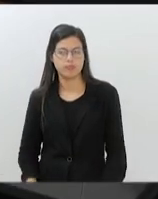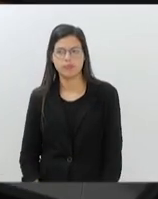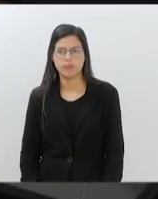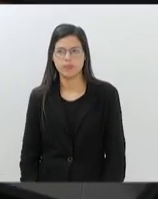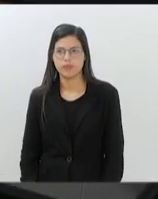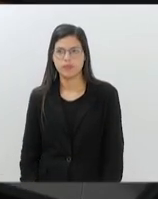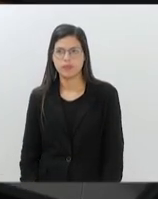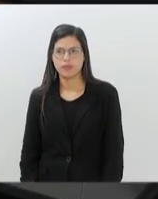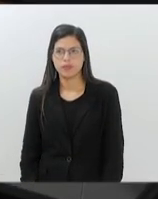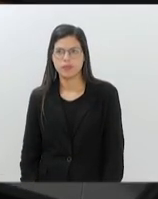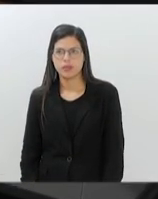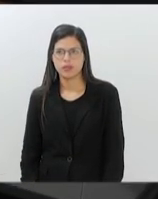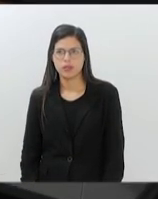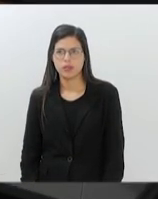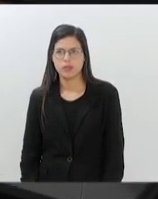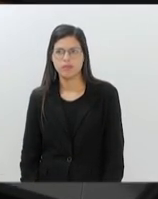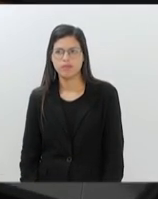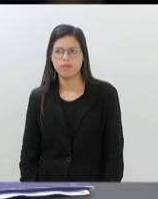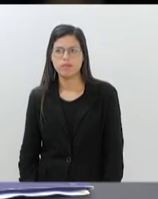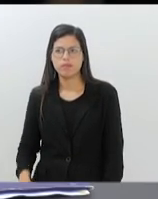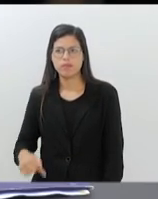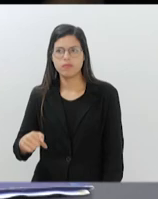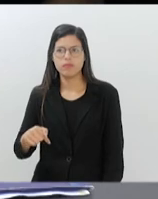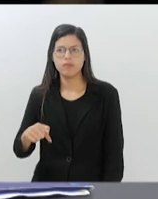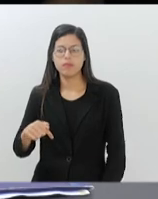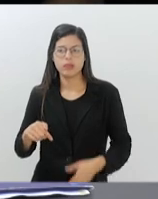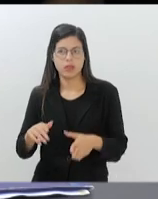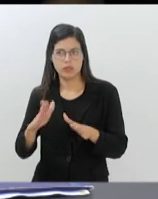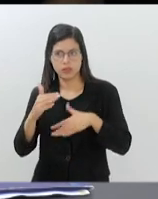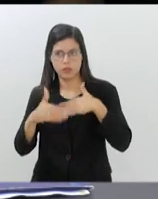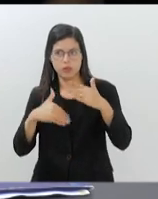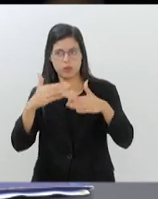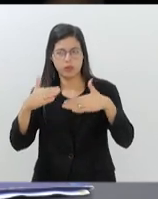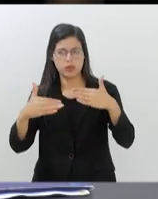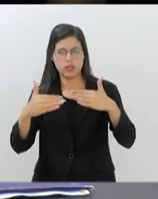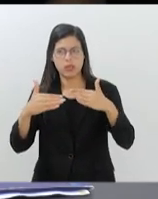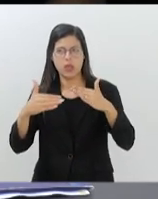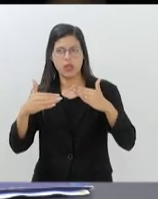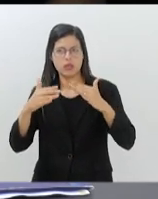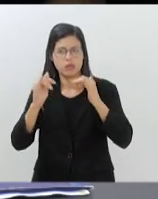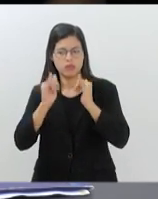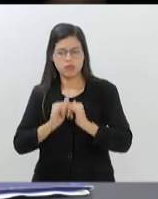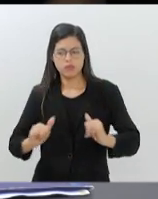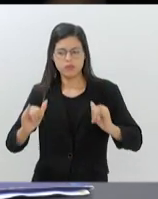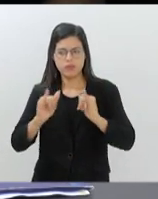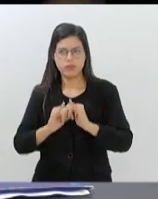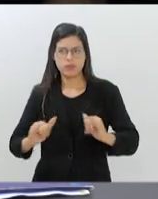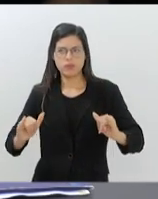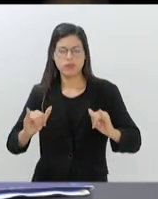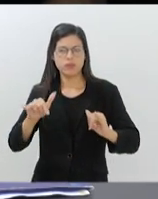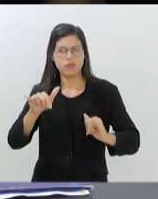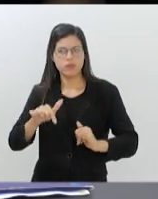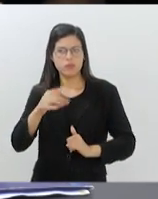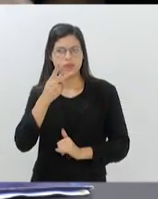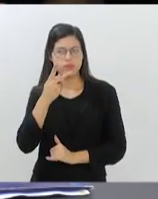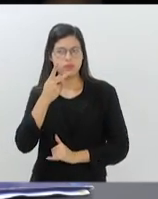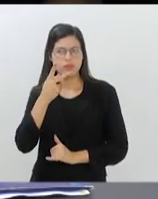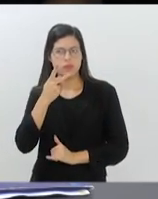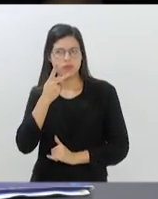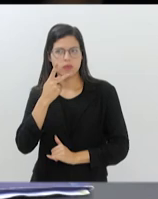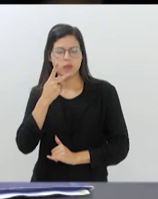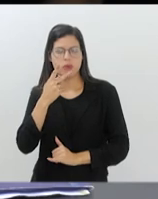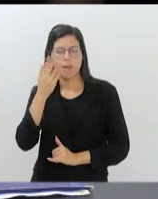essa comissão do núcleo duro da propaganda esse processo de veiculação qual vossa excelência se refere com as